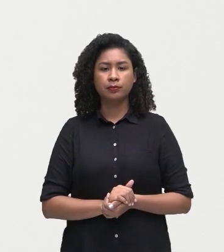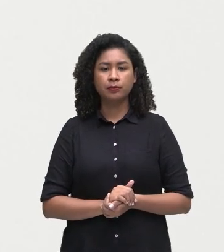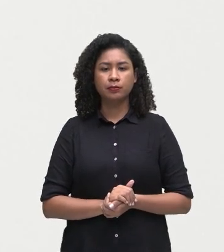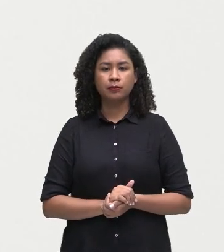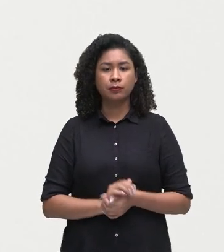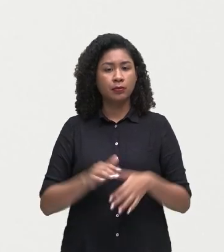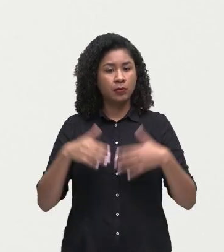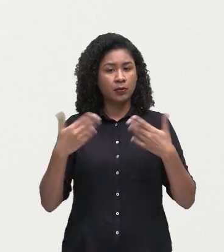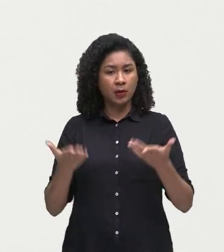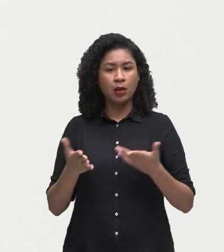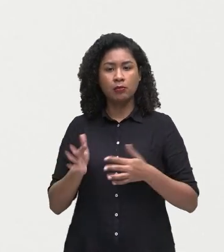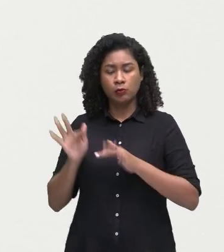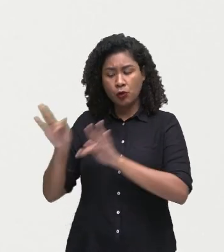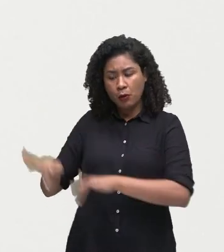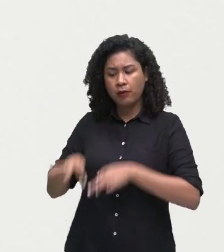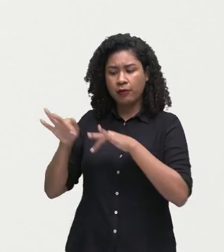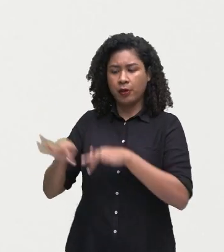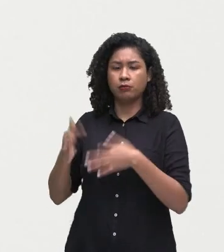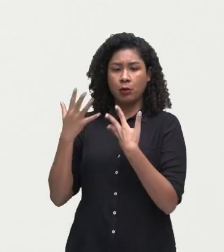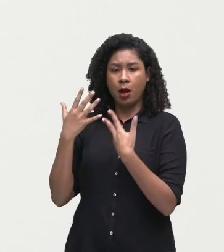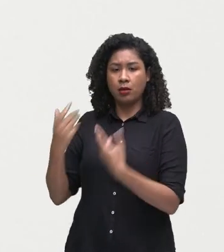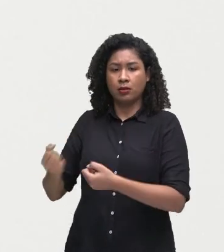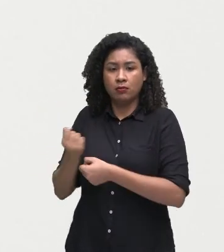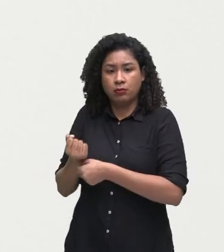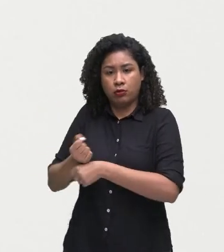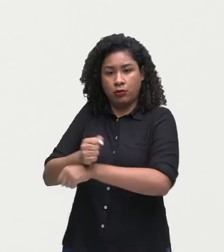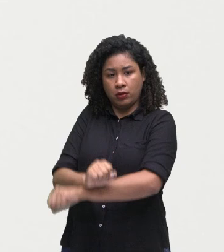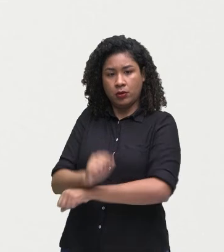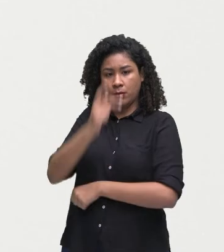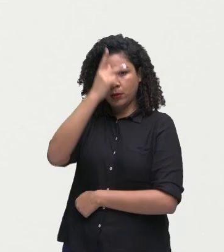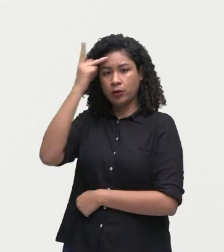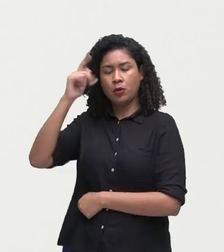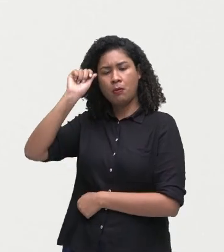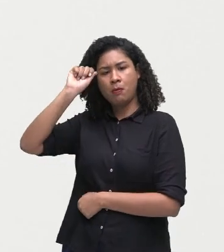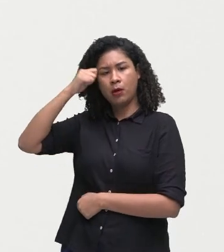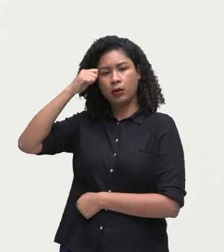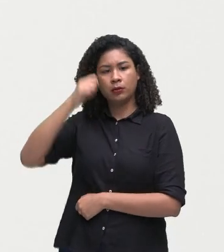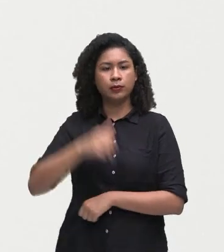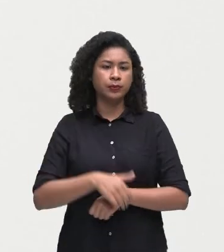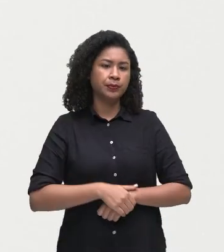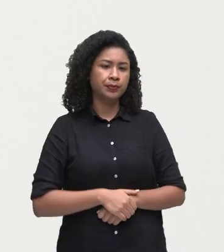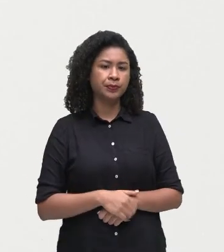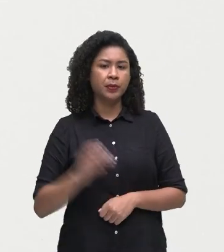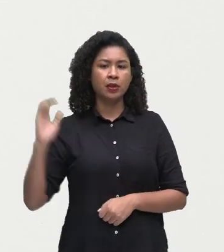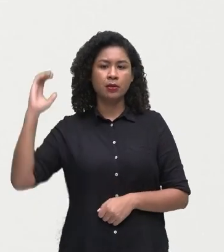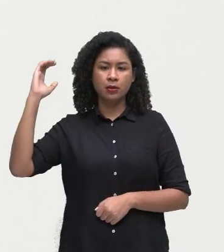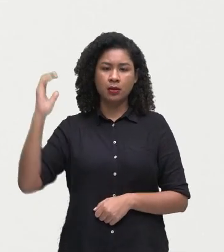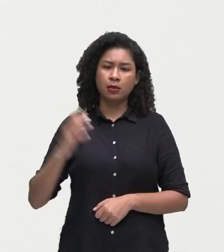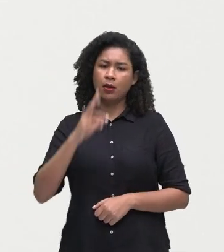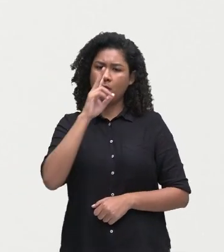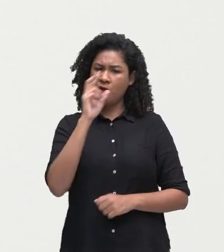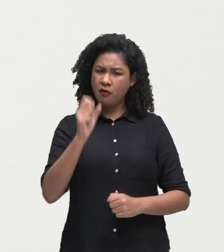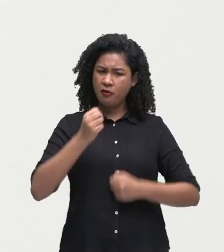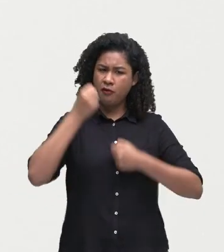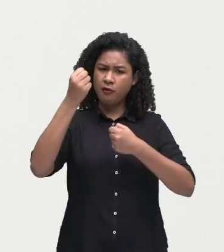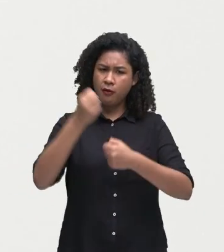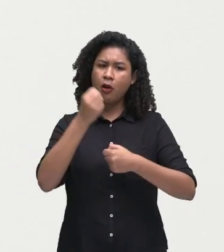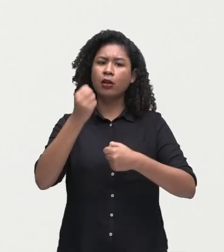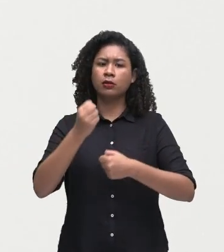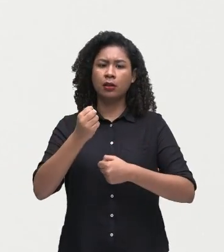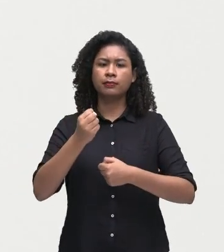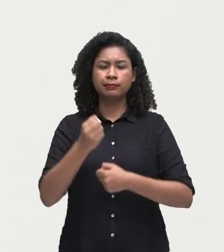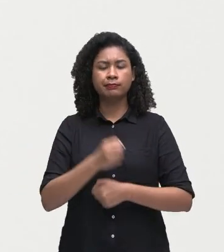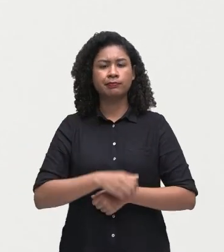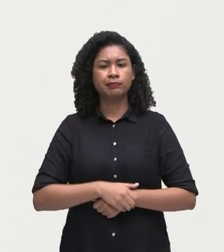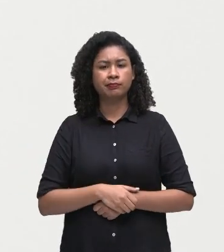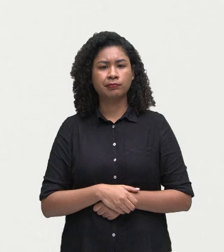escravidão de africanos. Letra C. Fortalecimento das instituições medievais, principalmente no que